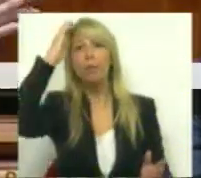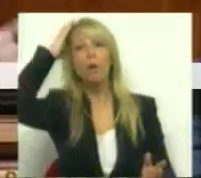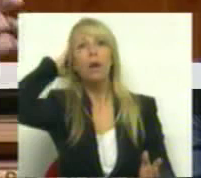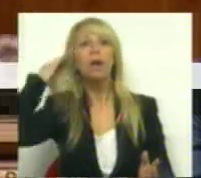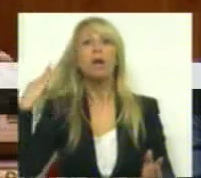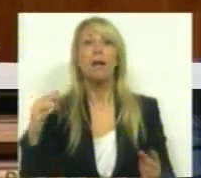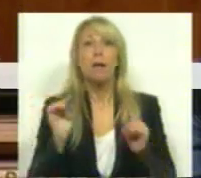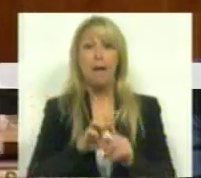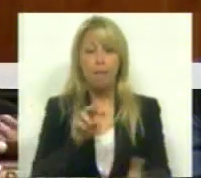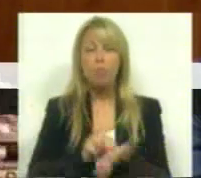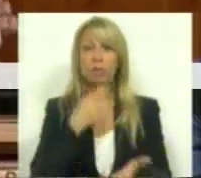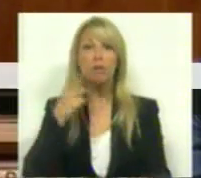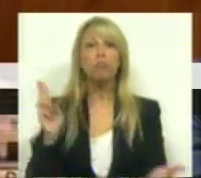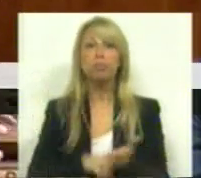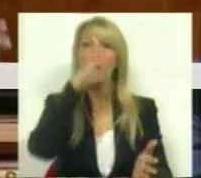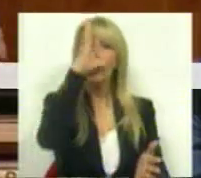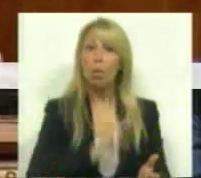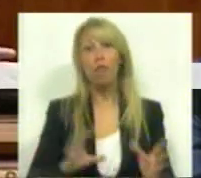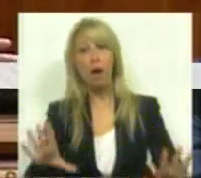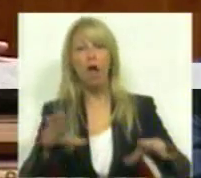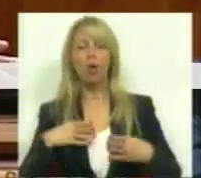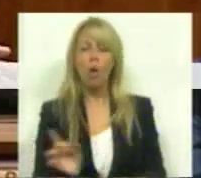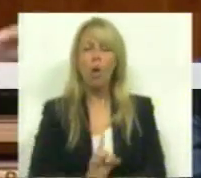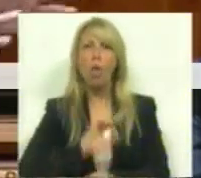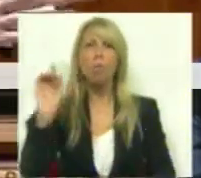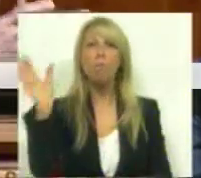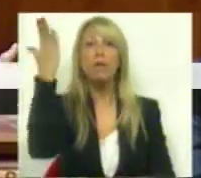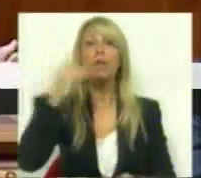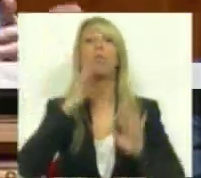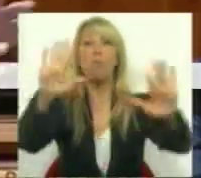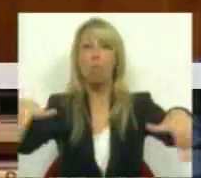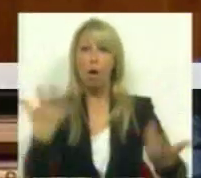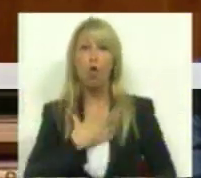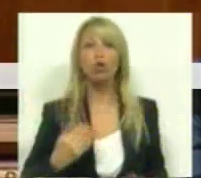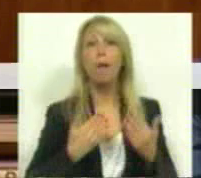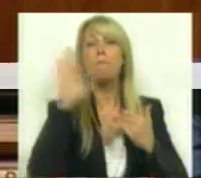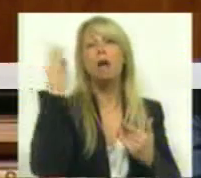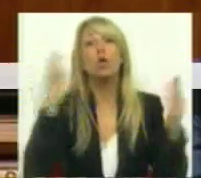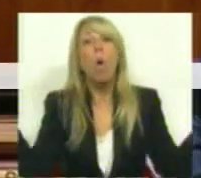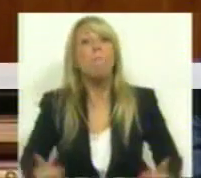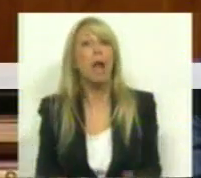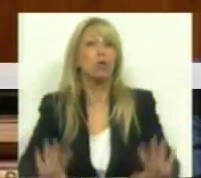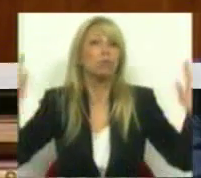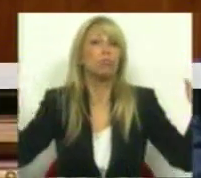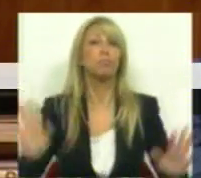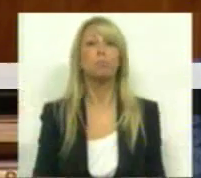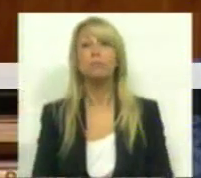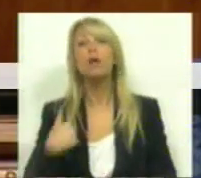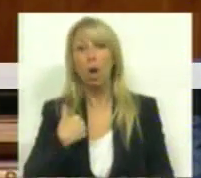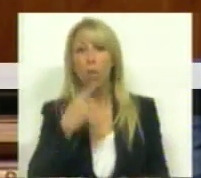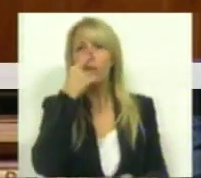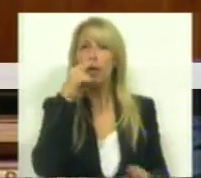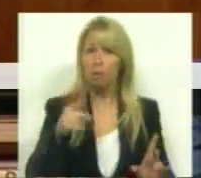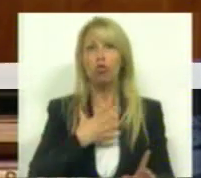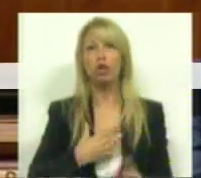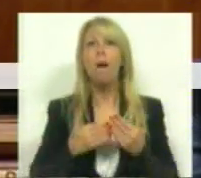é uma posição de realismo que o Governo adotou desde o início. Podemos gostar mais ou menos, eu gostava muito mais que nós pudéssemos